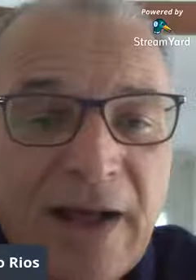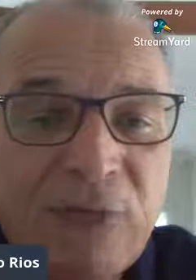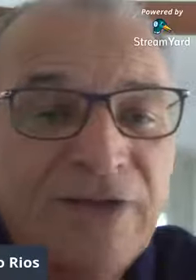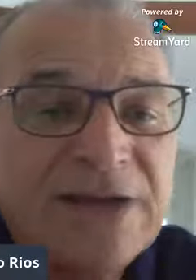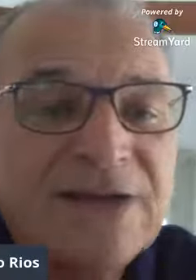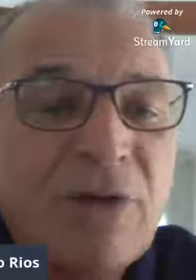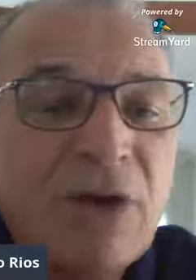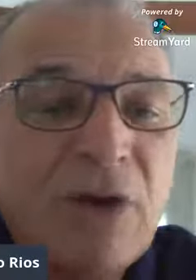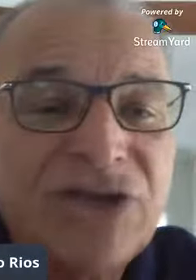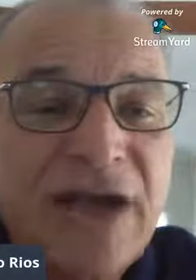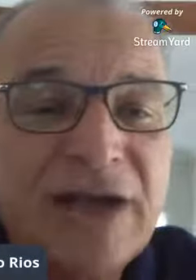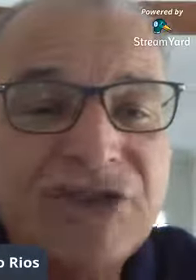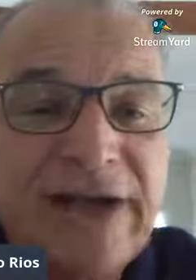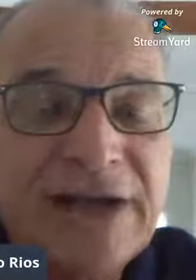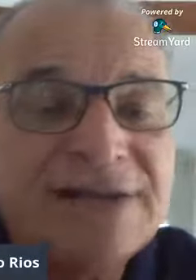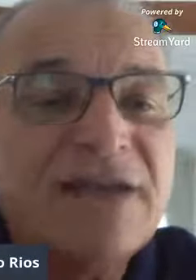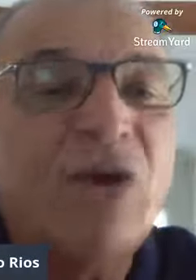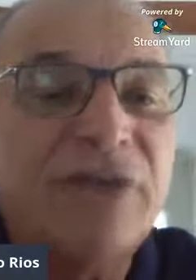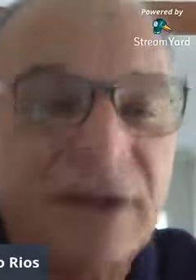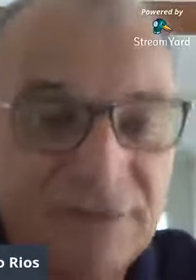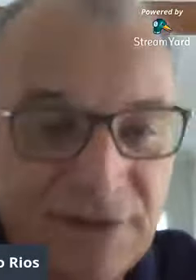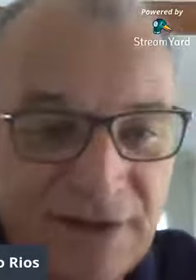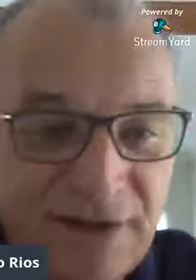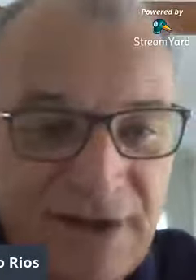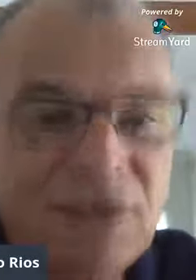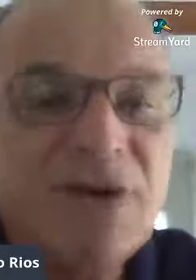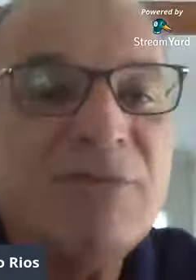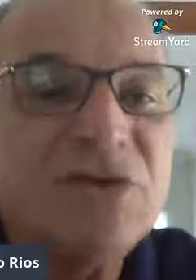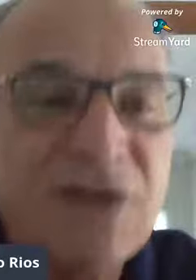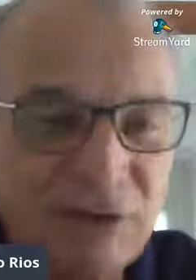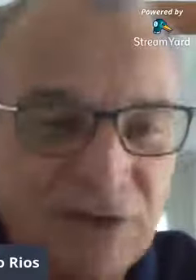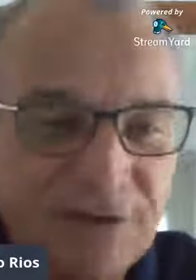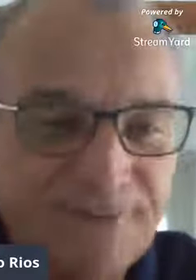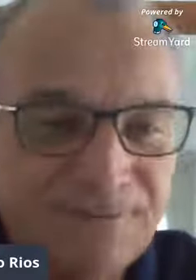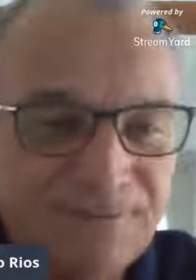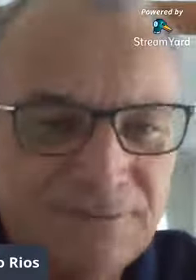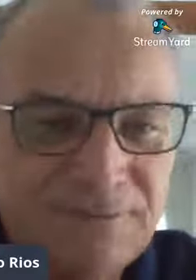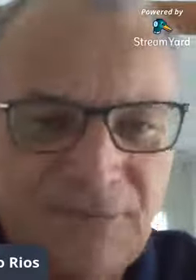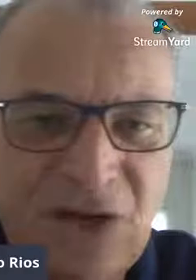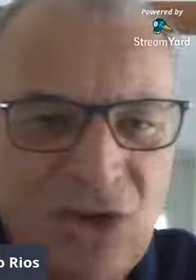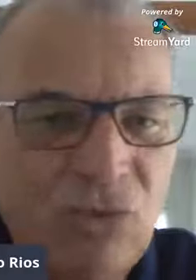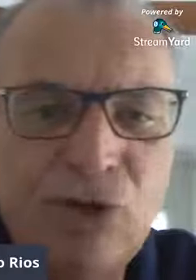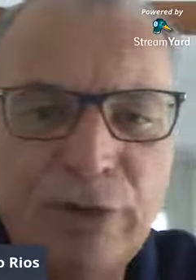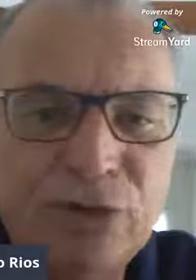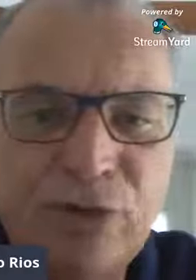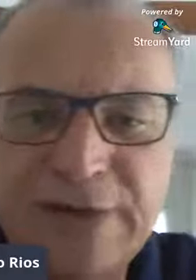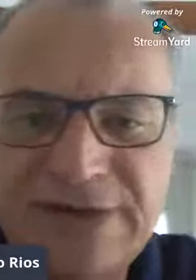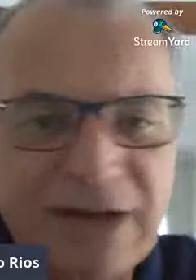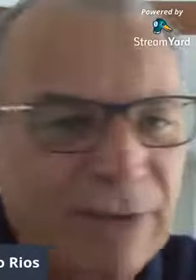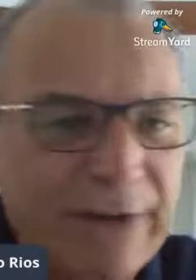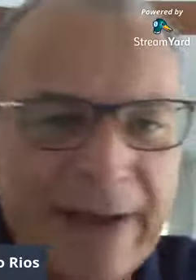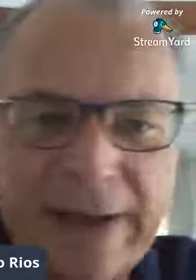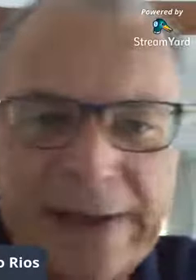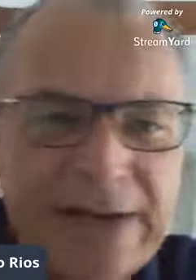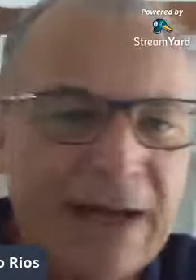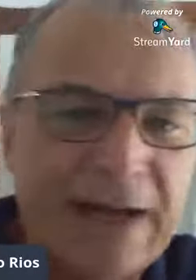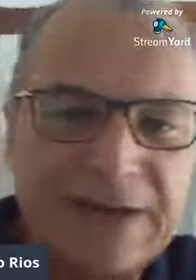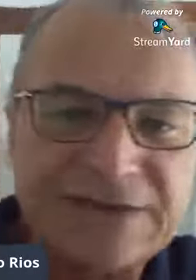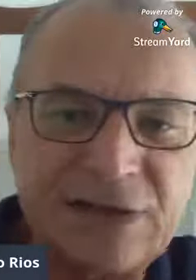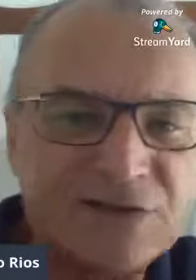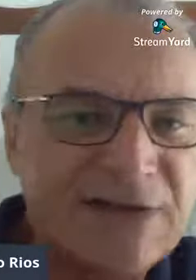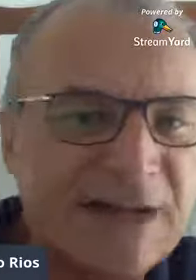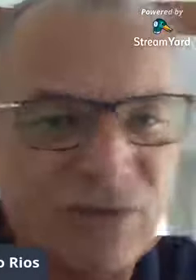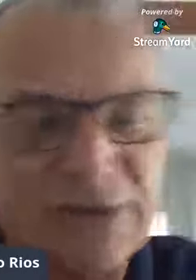a modificação agora já era sem volta. Era um caminho sem volta. Os ônibus começaram a melhorar,